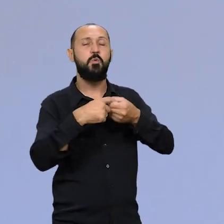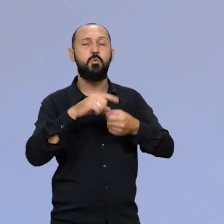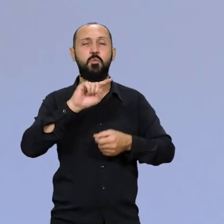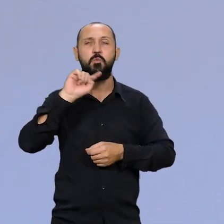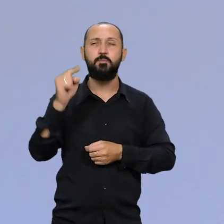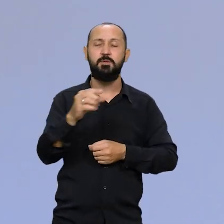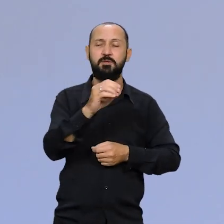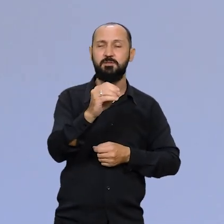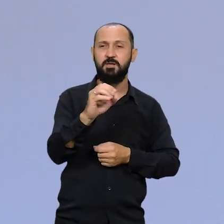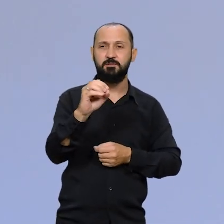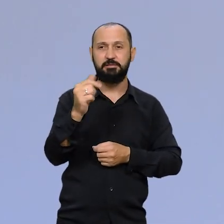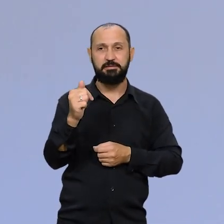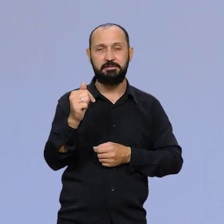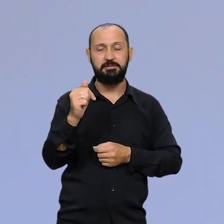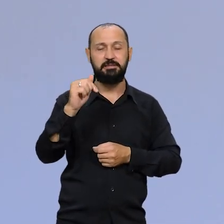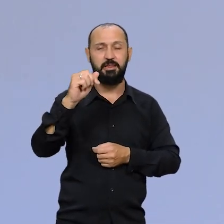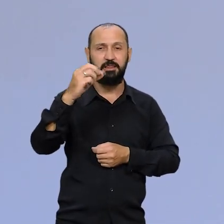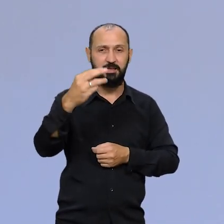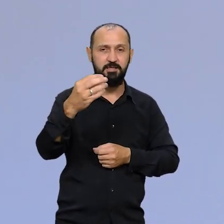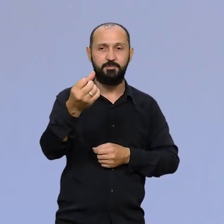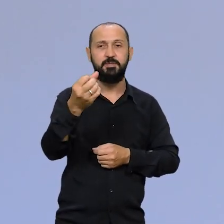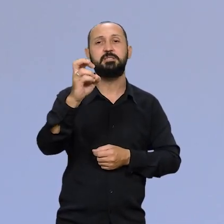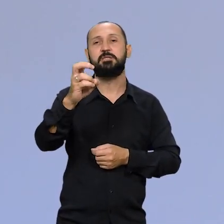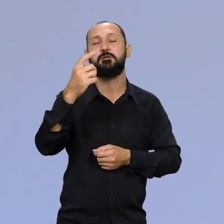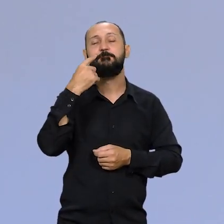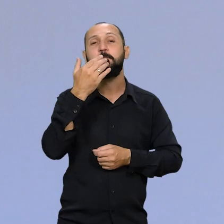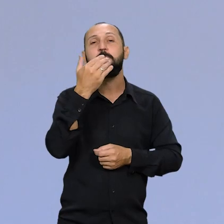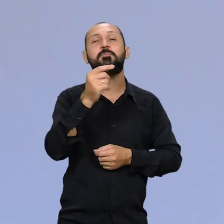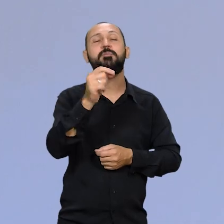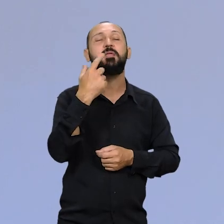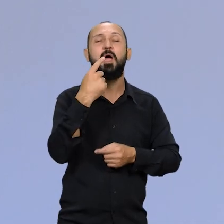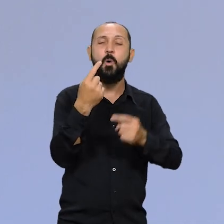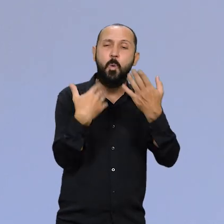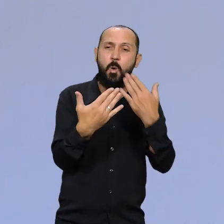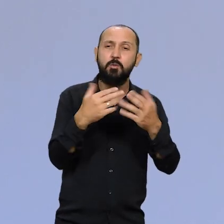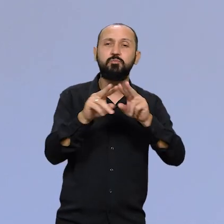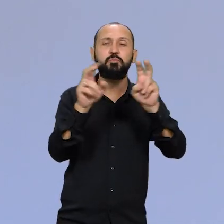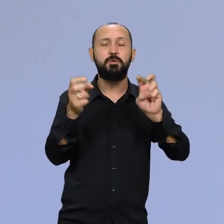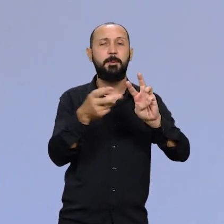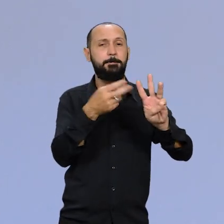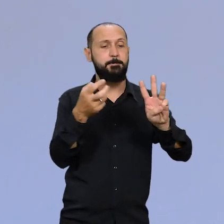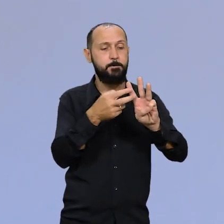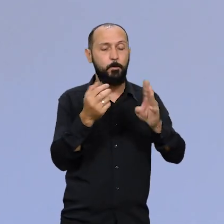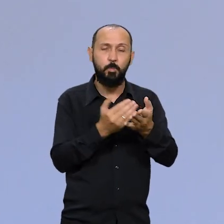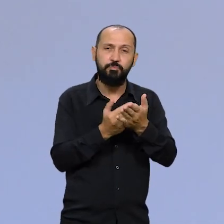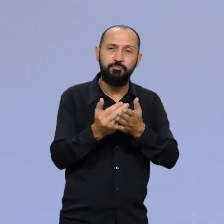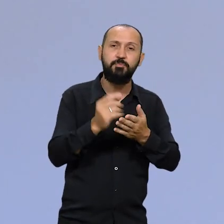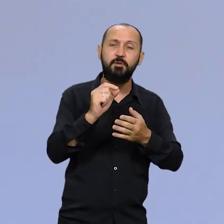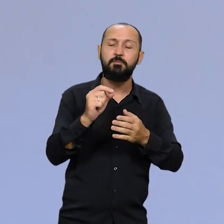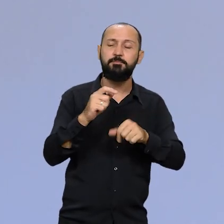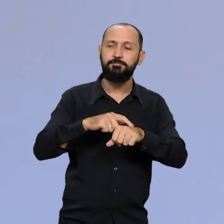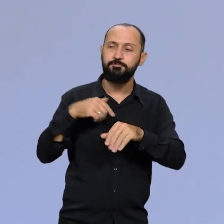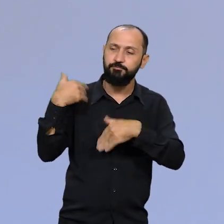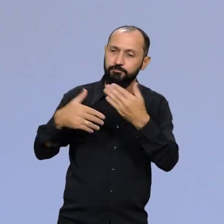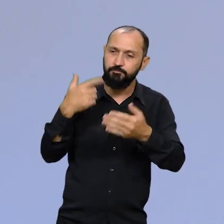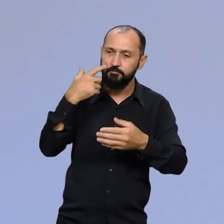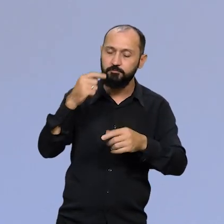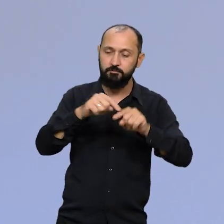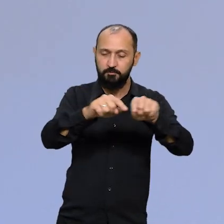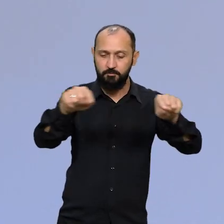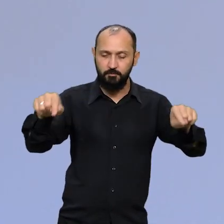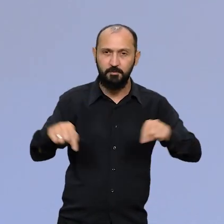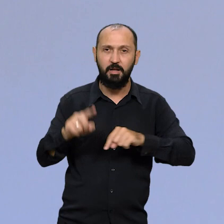a teoria ou o entendimento que tem sido consenso entre os julgadores? Sim, a Constituição Federal de 1988, artigo